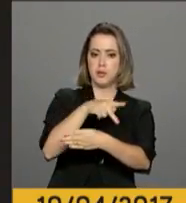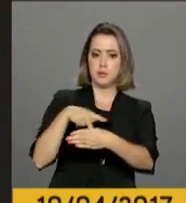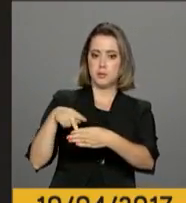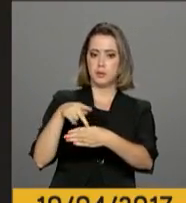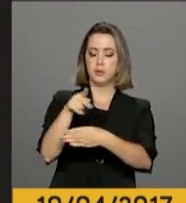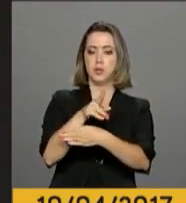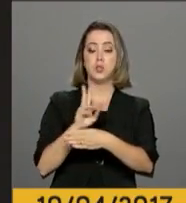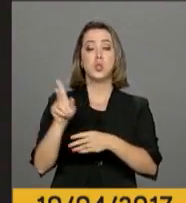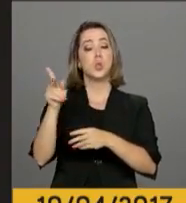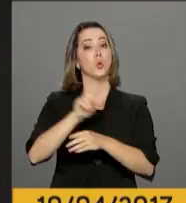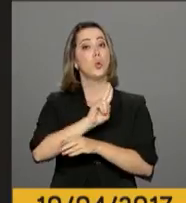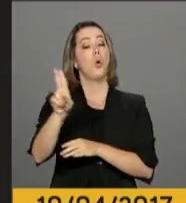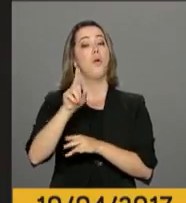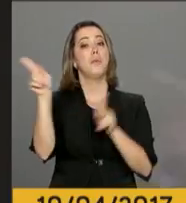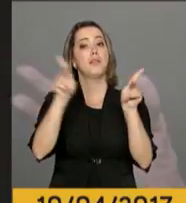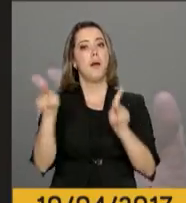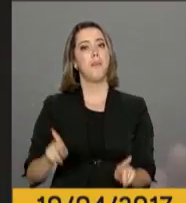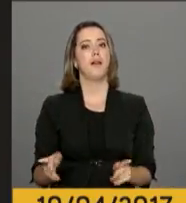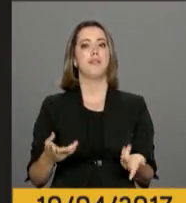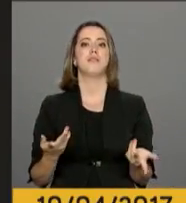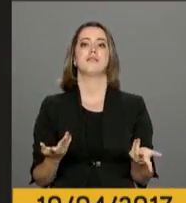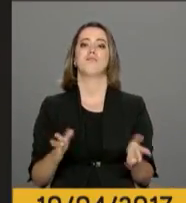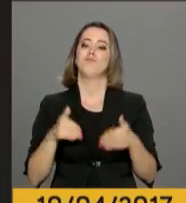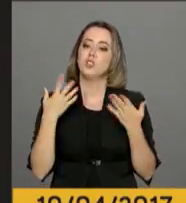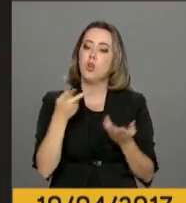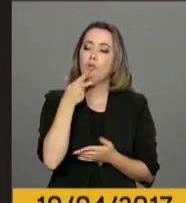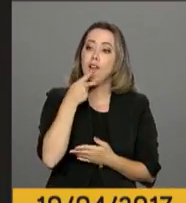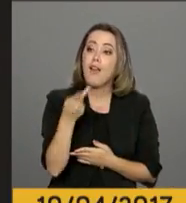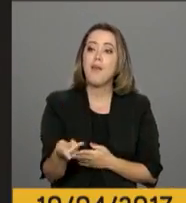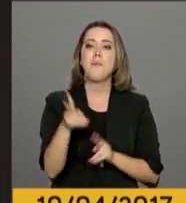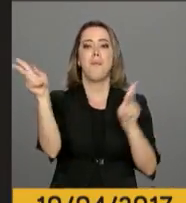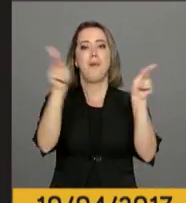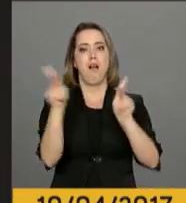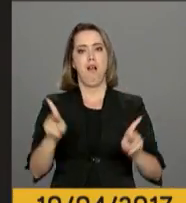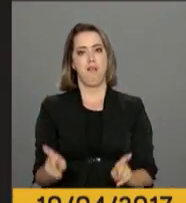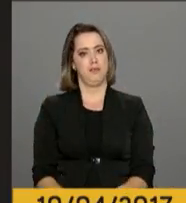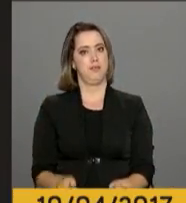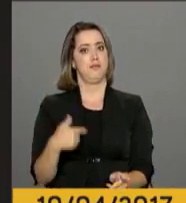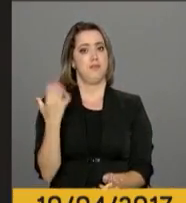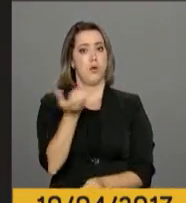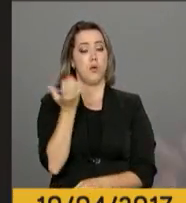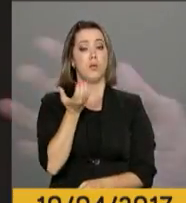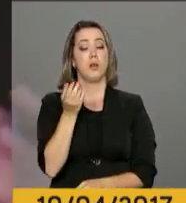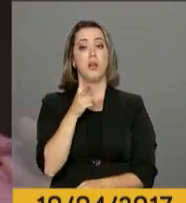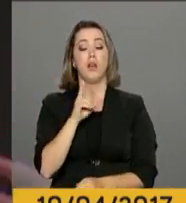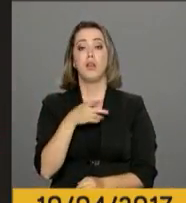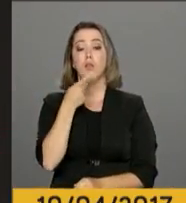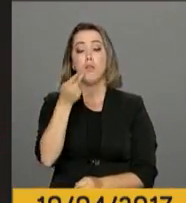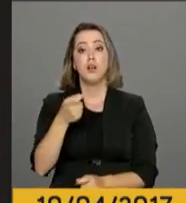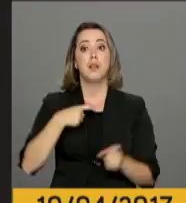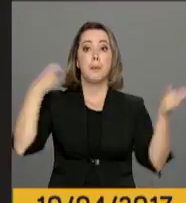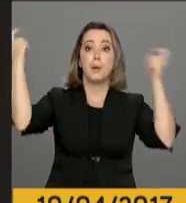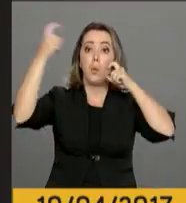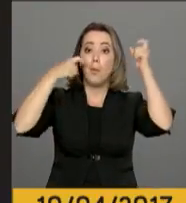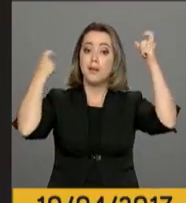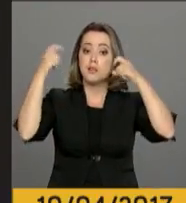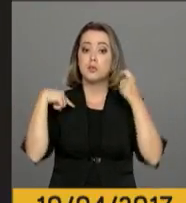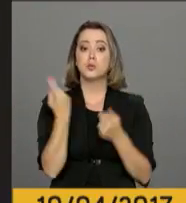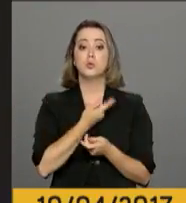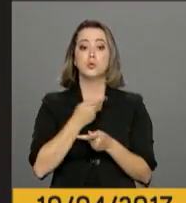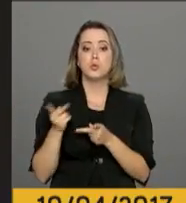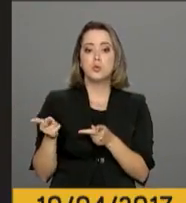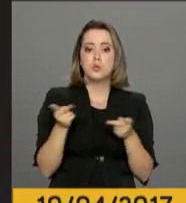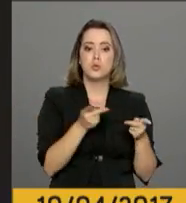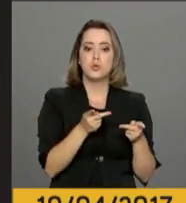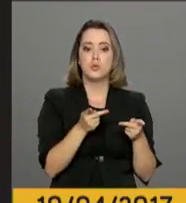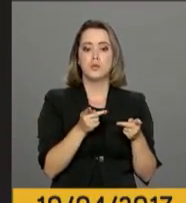paz. Aliás, por falar em paz, eu quero aqui expressar uma preocupação com o nosso vizinho